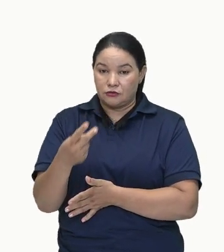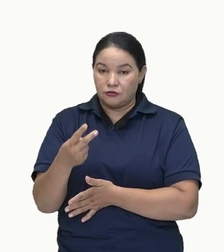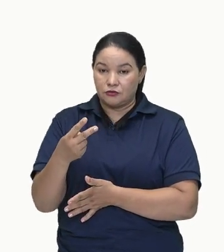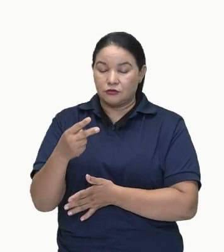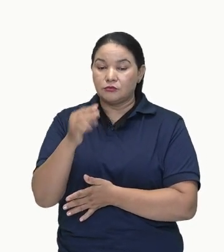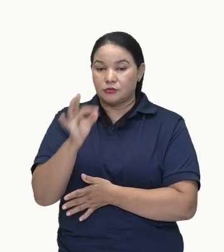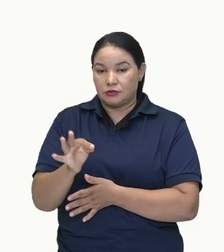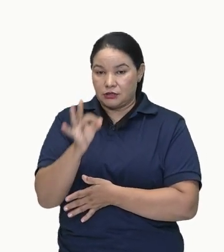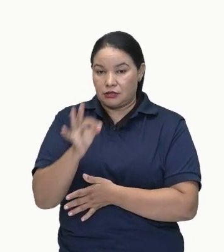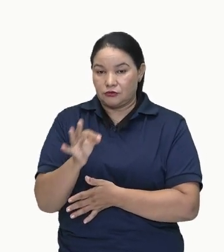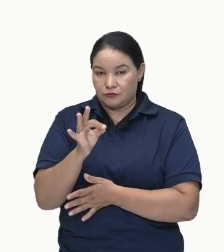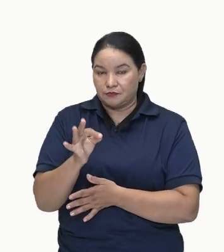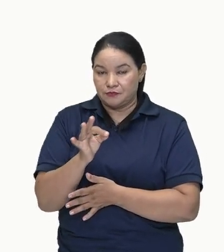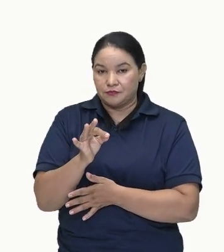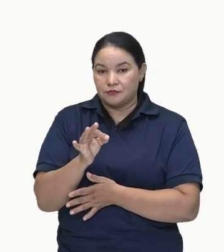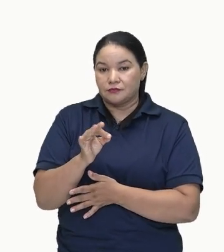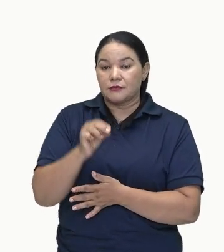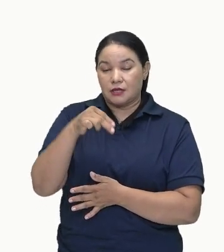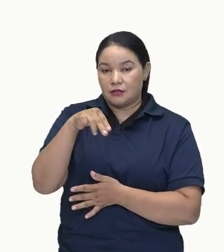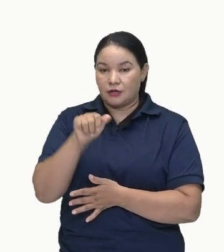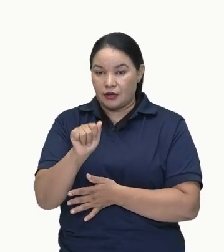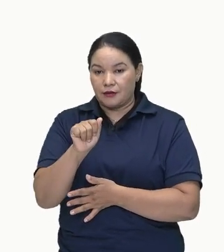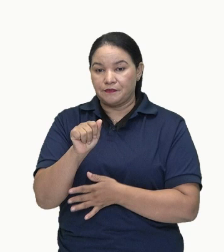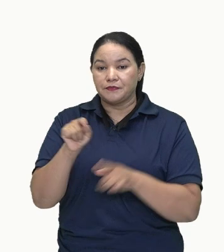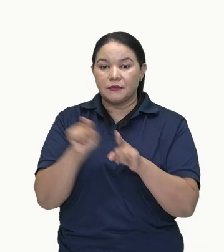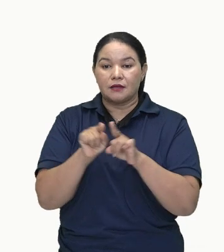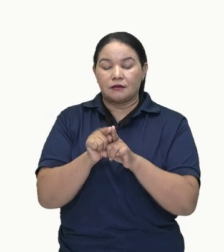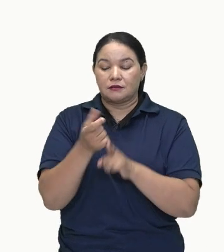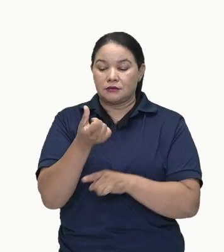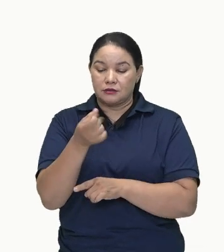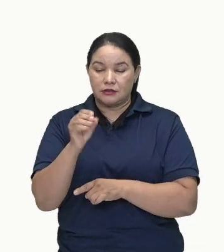39,32% de sódio e